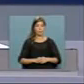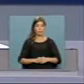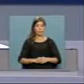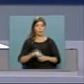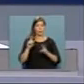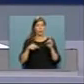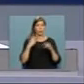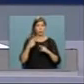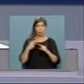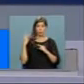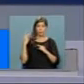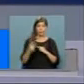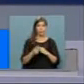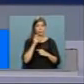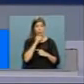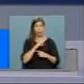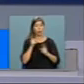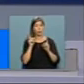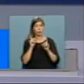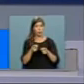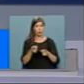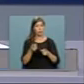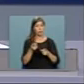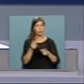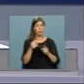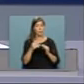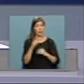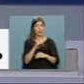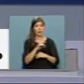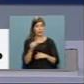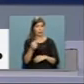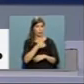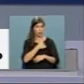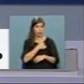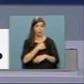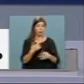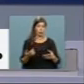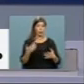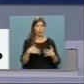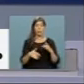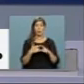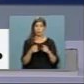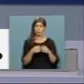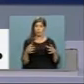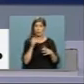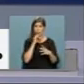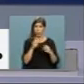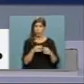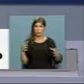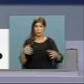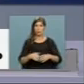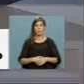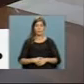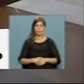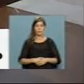Nos próximos 2 anos devem ser lançadas no mercado regional mais 600 habitações, mas o mercado tem potencialidades de crescimento.